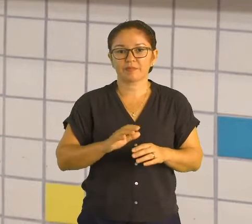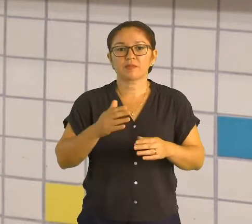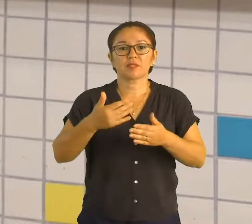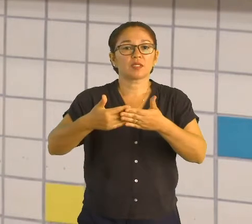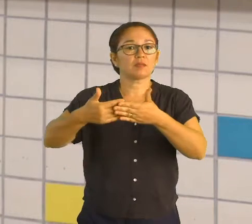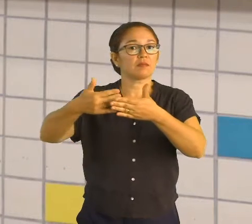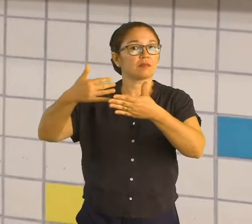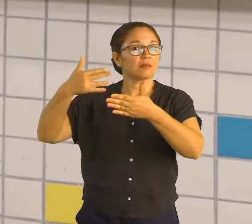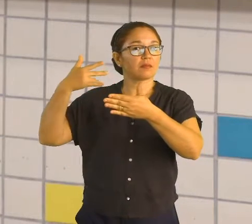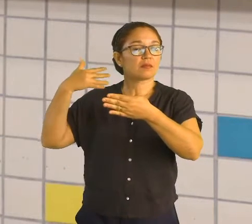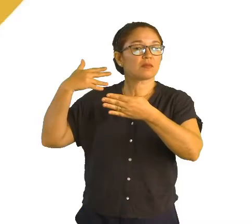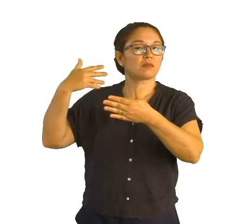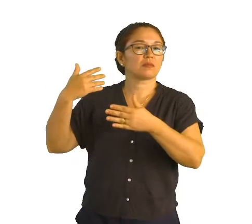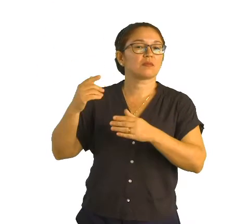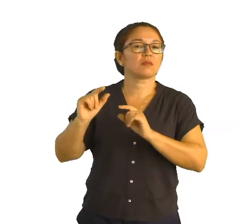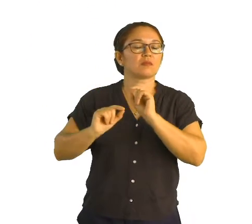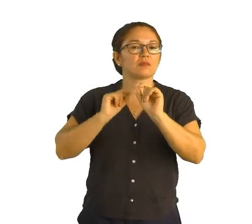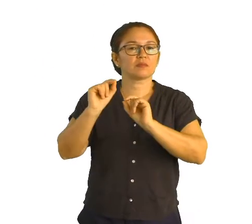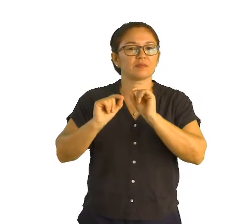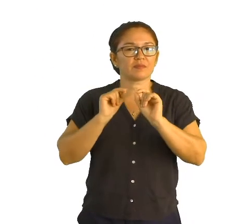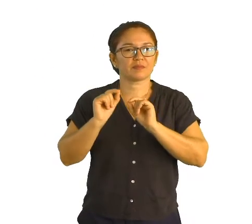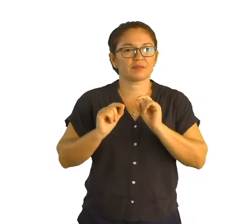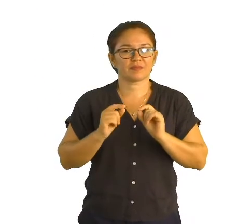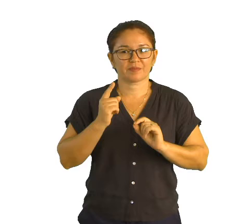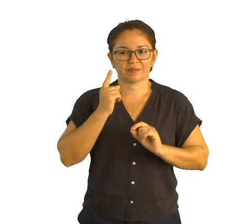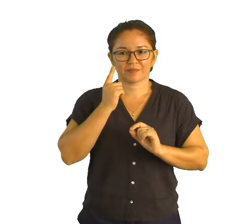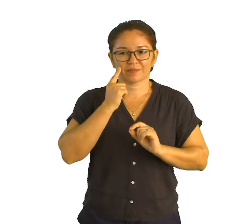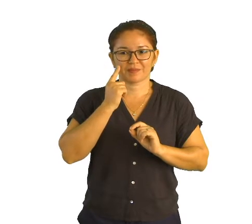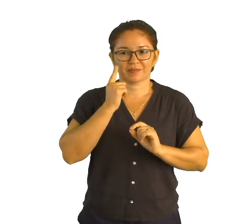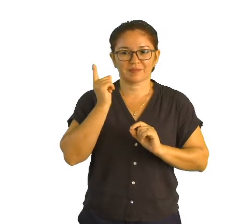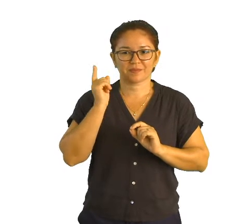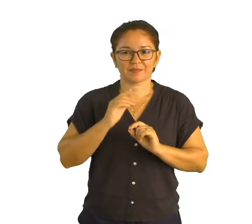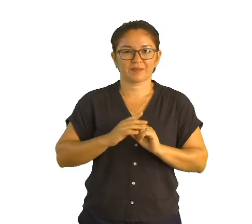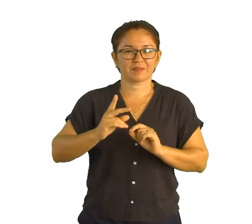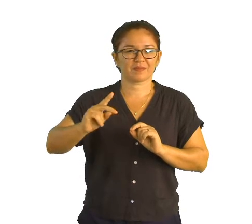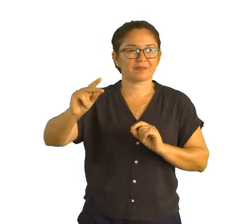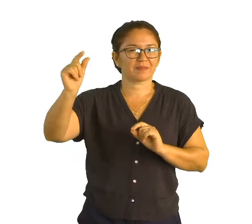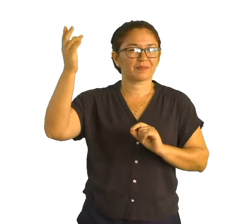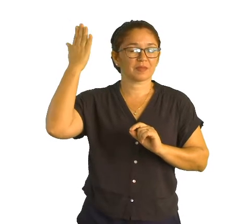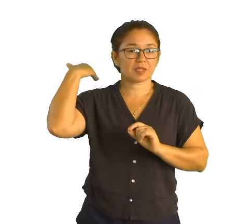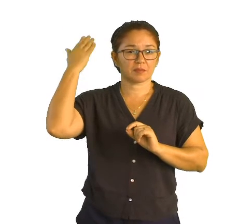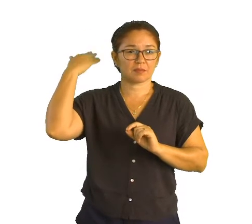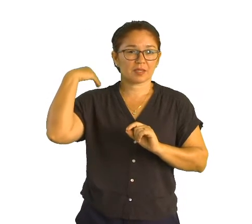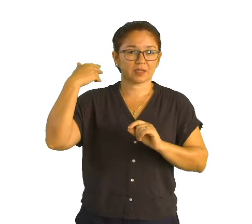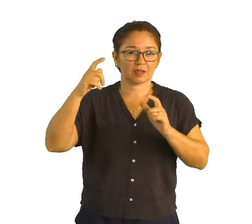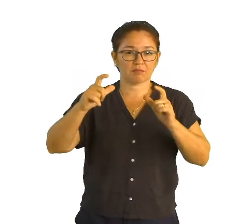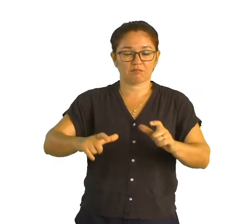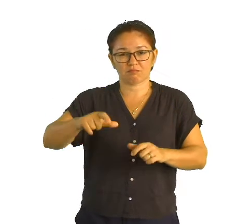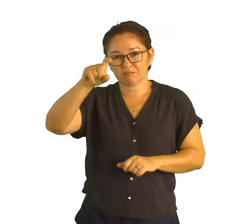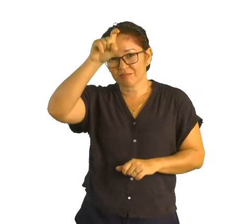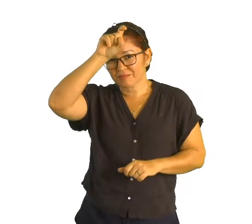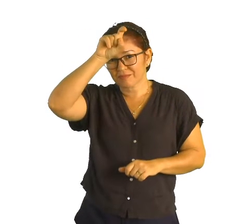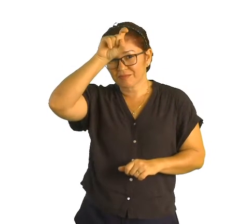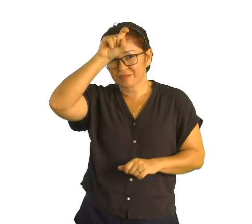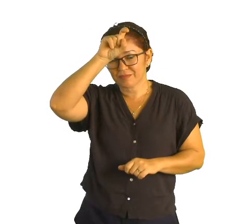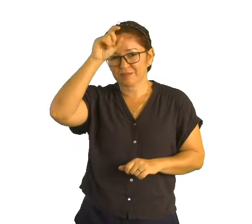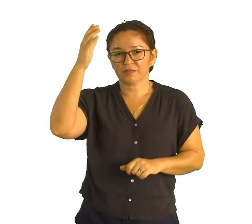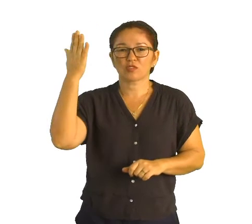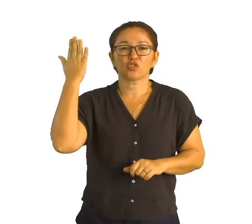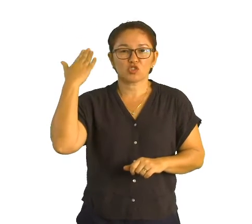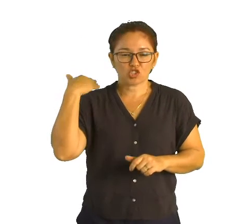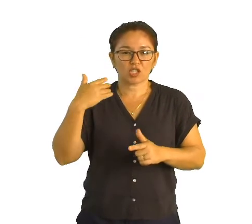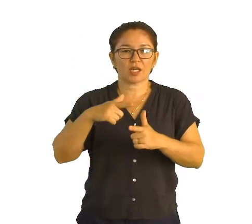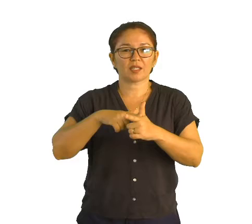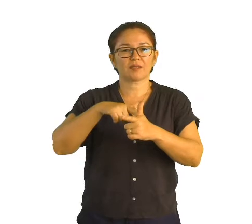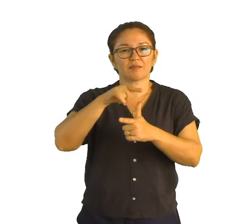bom? Olha só, siga comigo. No Antigo Egito, a geometria já era